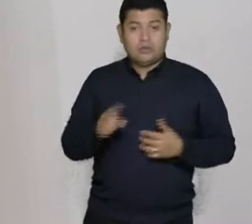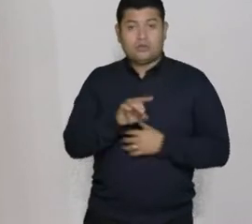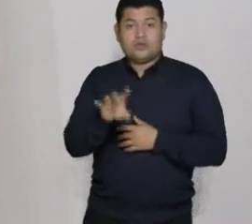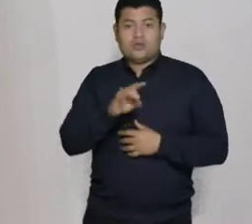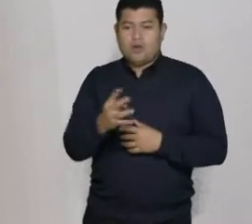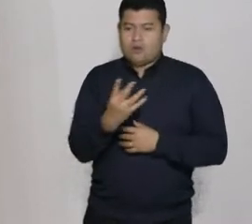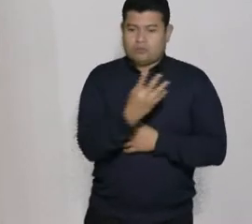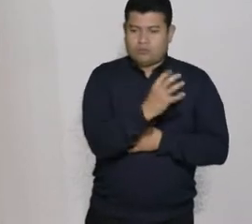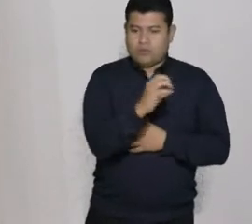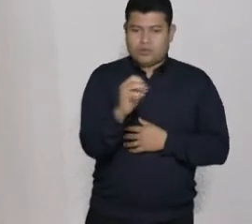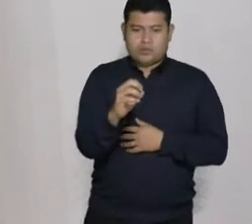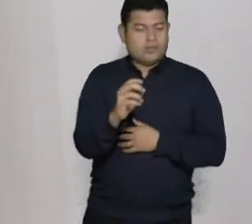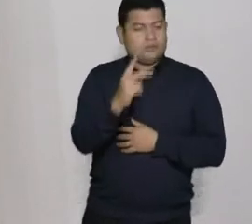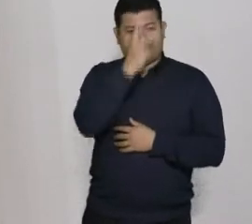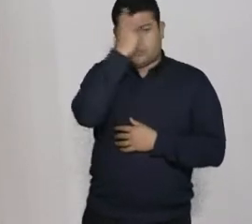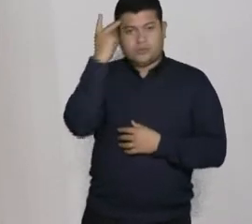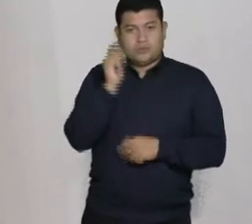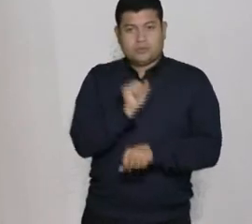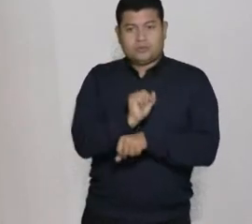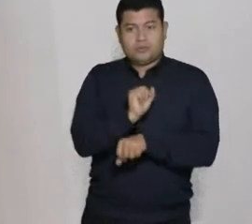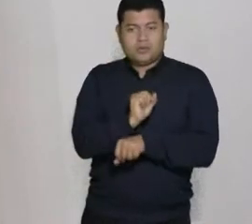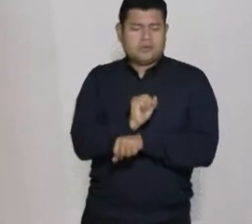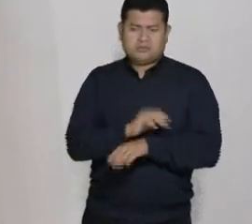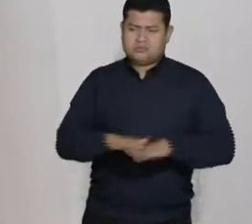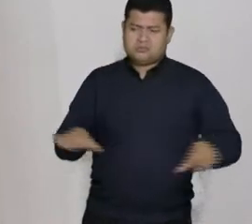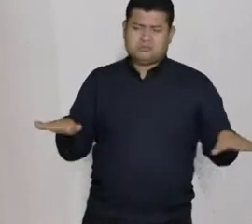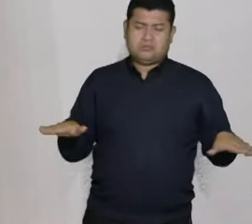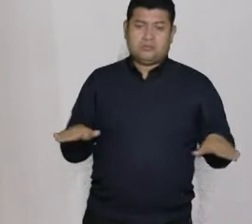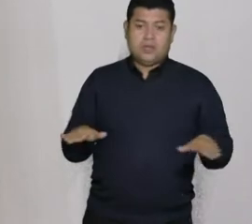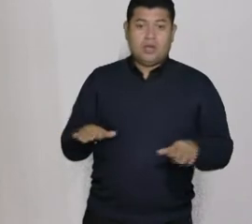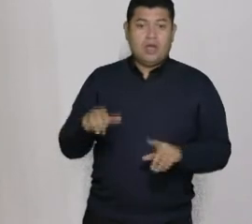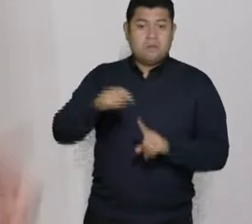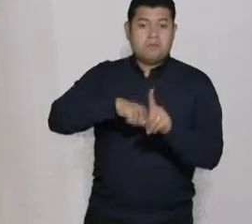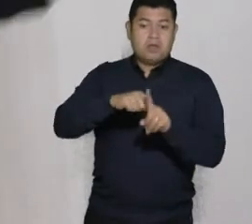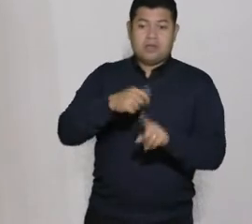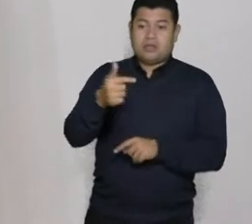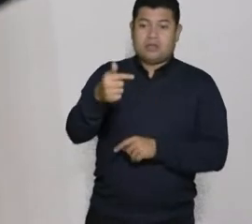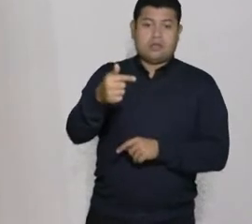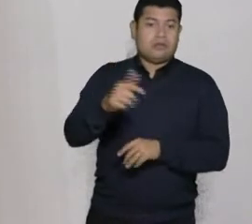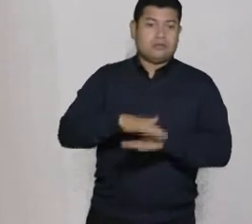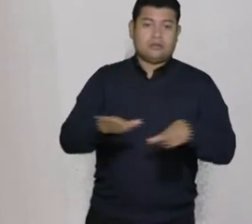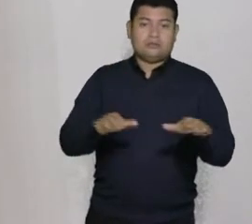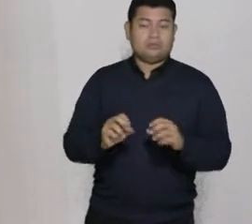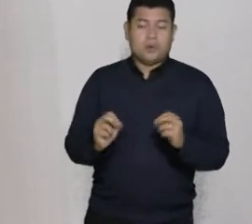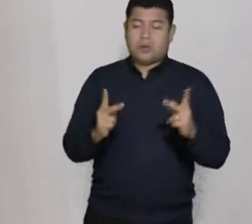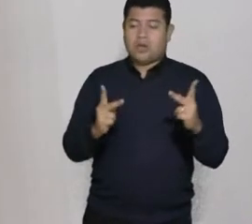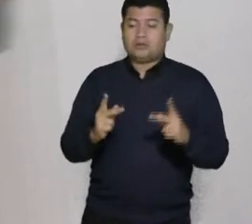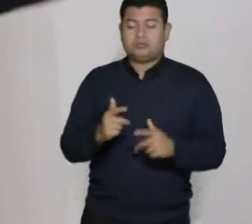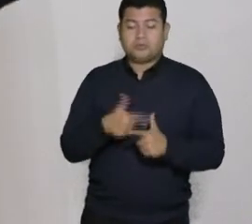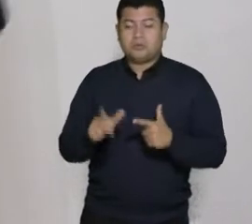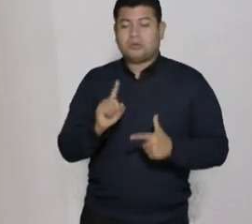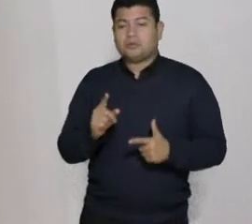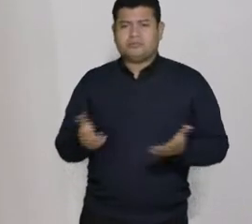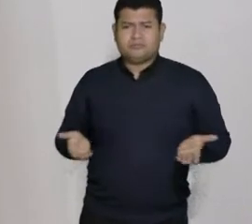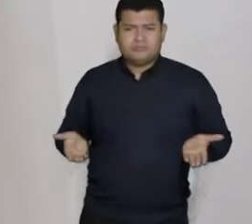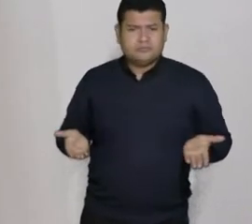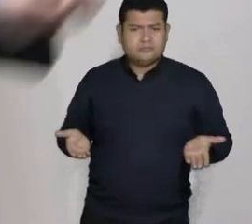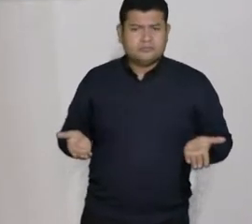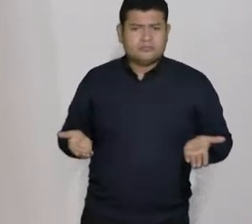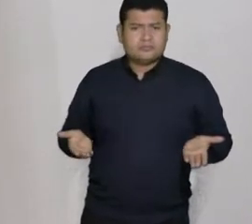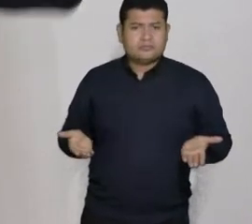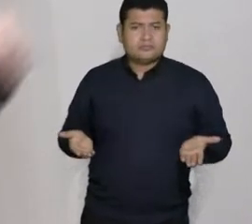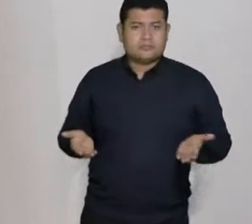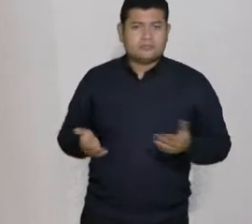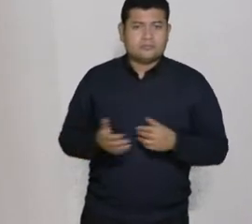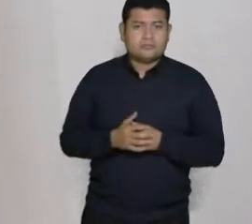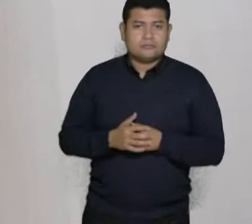400 catarinenses você enxergará durante sete meses e Ok e tudo bem